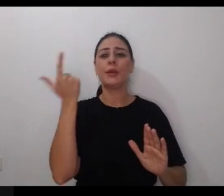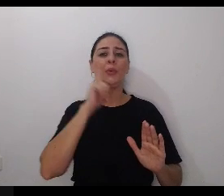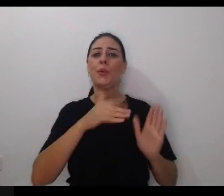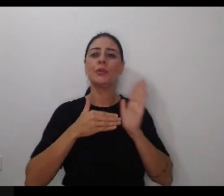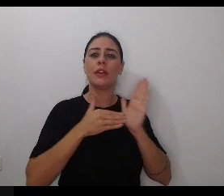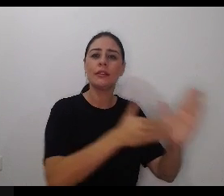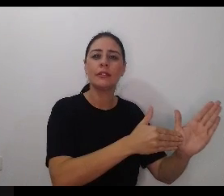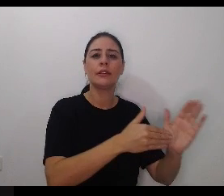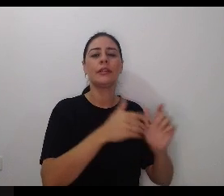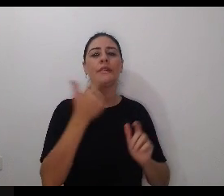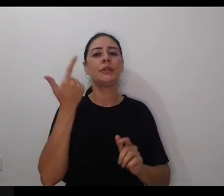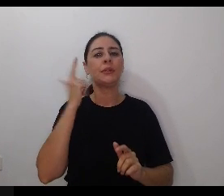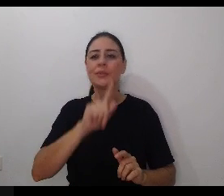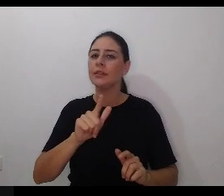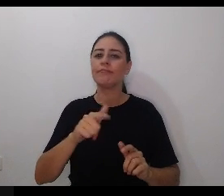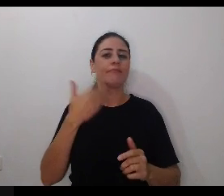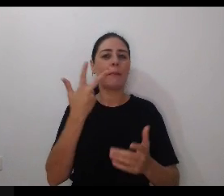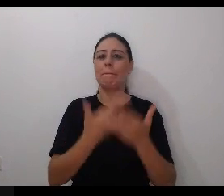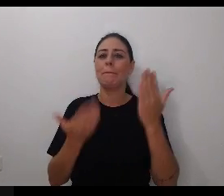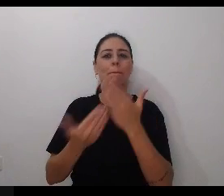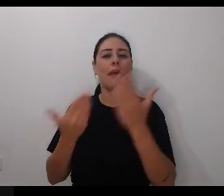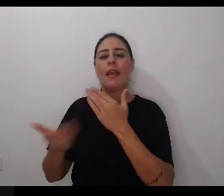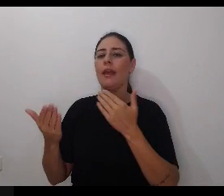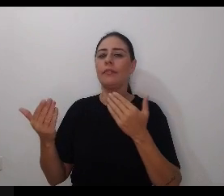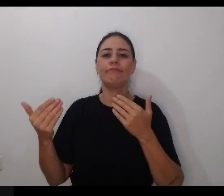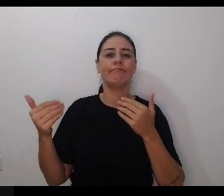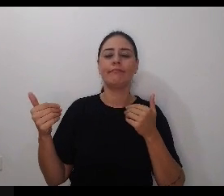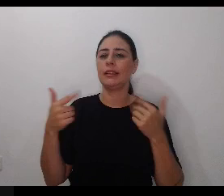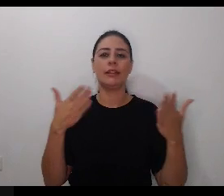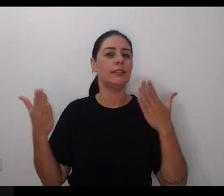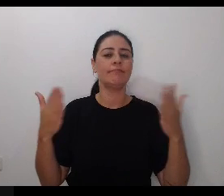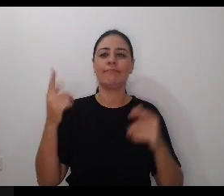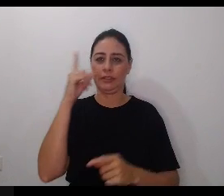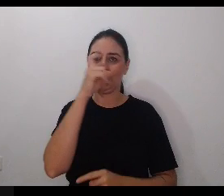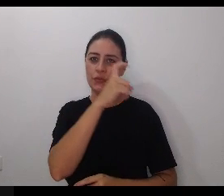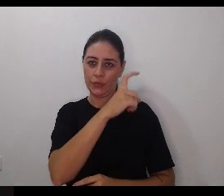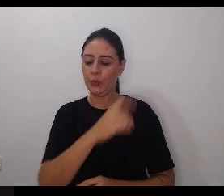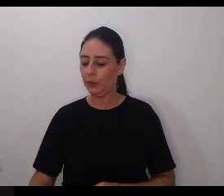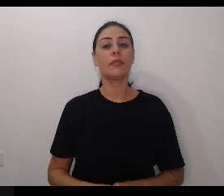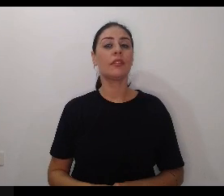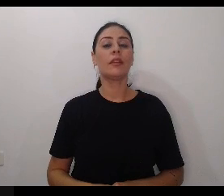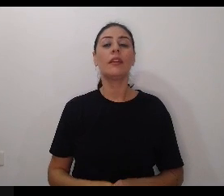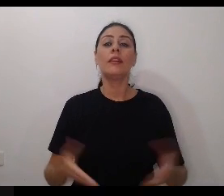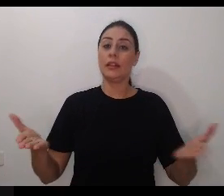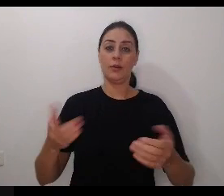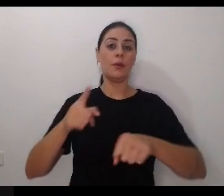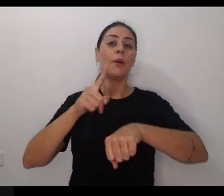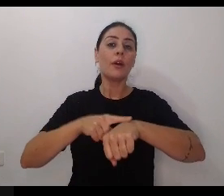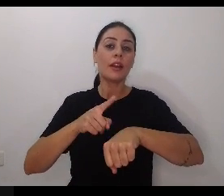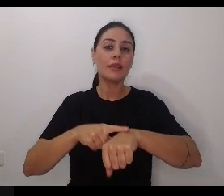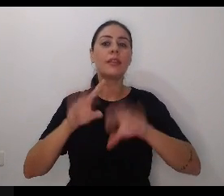da família. Às vezes se compromete com muitas regras e aí não consegue cumprir, não consegue manter uma coerência, vai se perdendo no